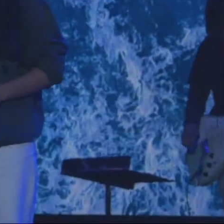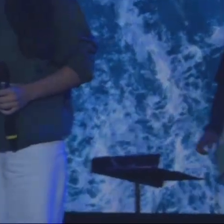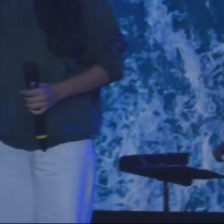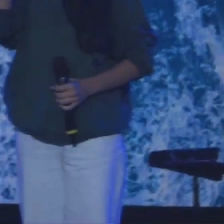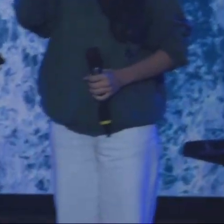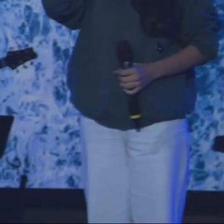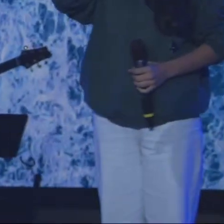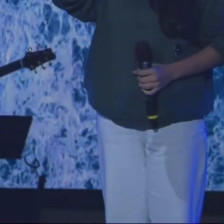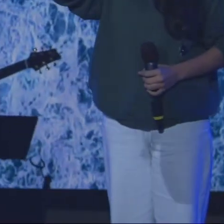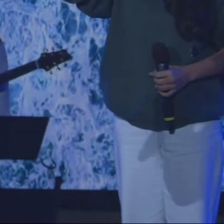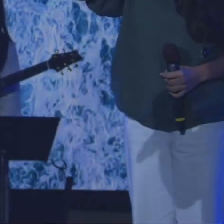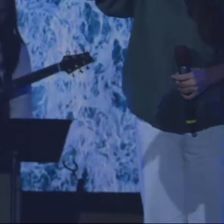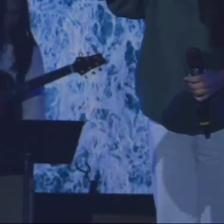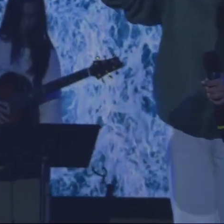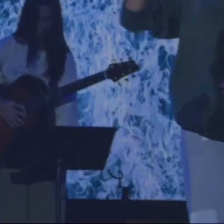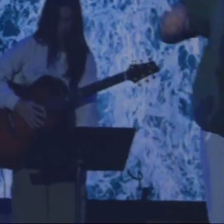passar.